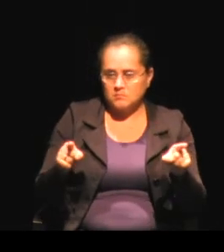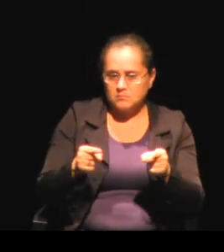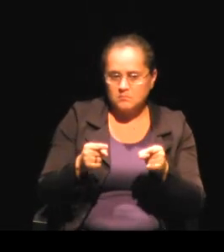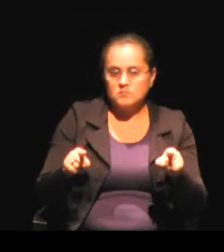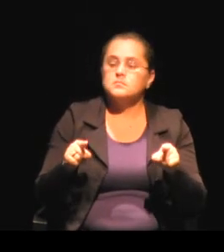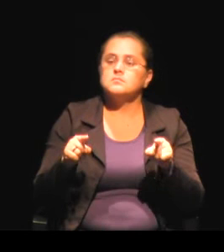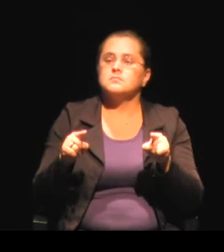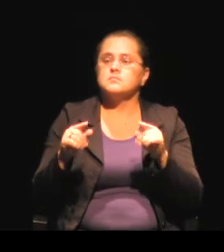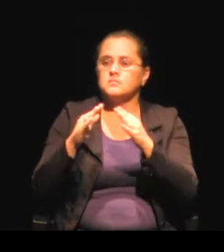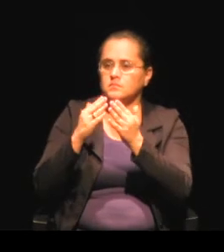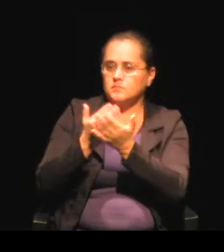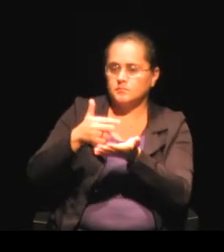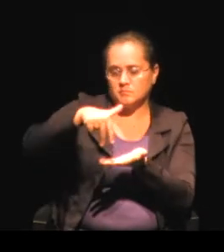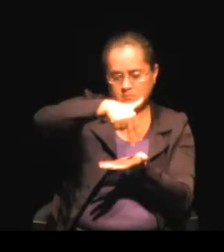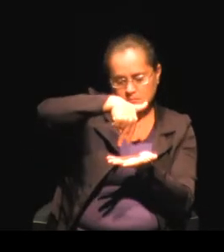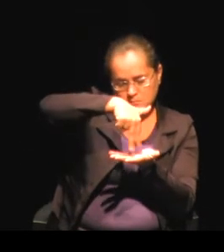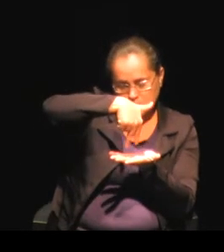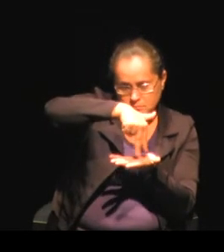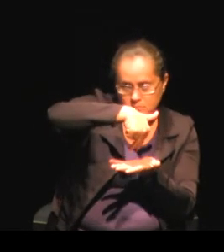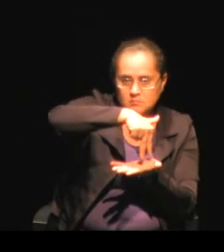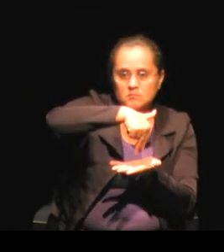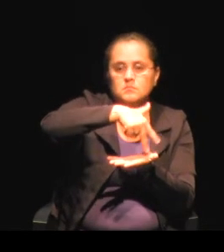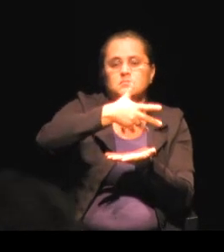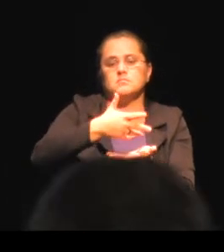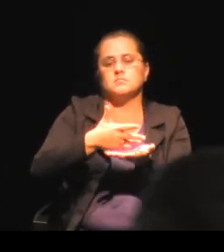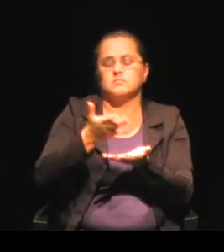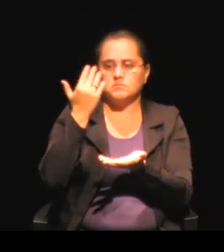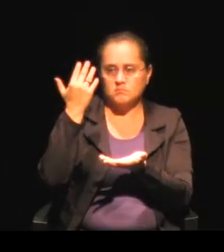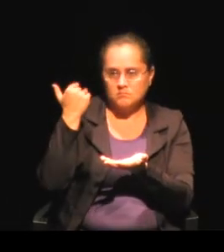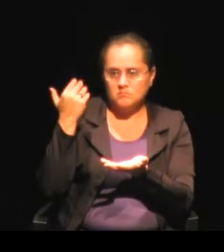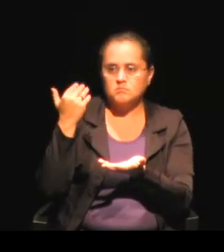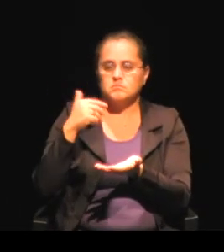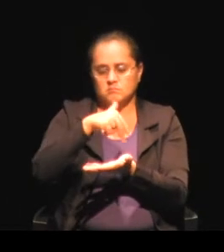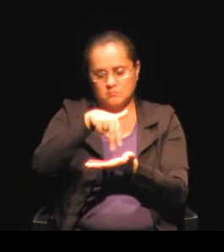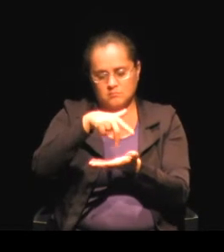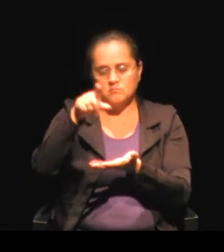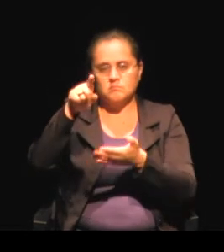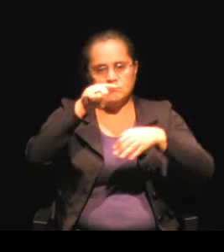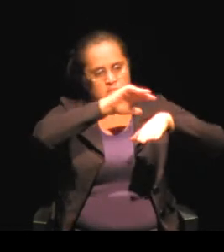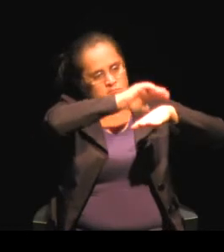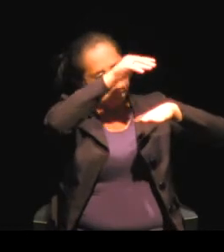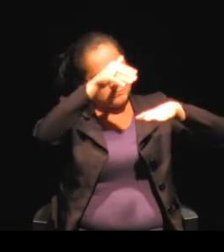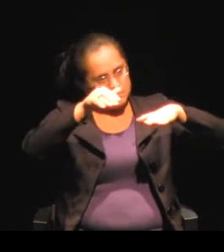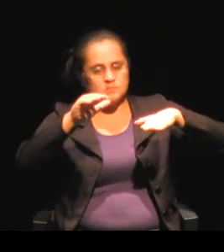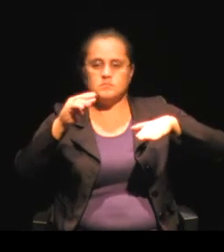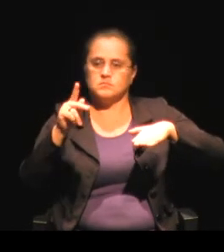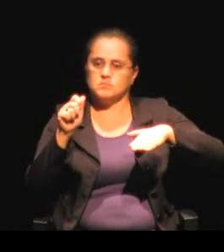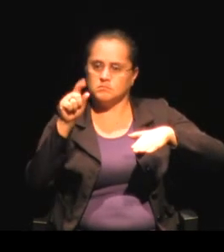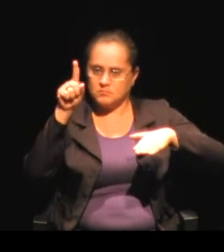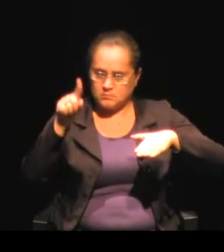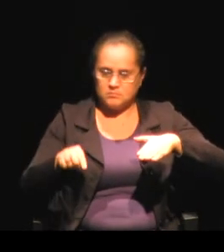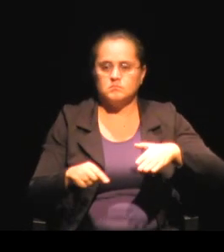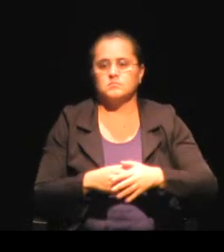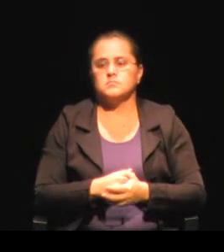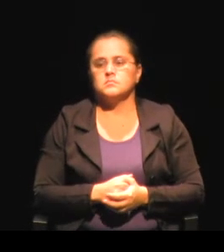escola de música, uma escola de dança que funciona hoje debaixo do viaduto, funcionava na época debaixo do viaduto do Chá,